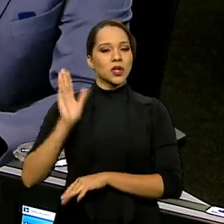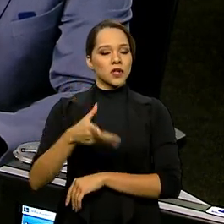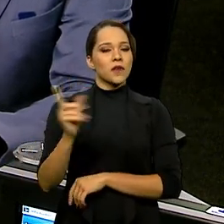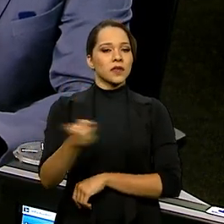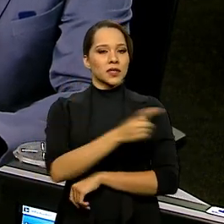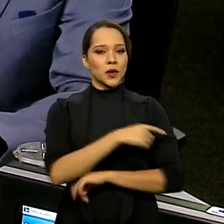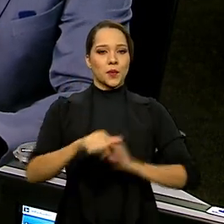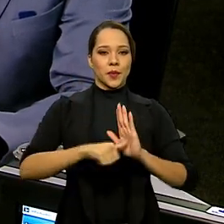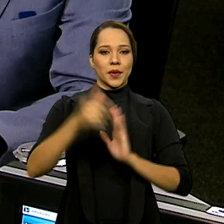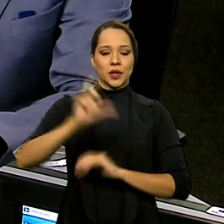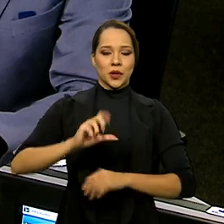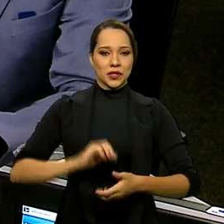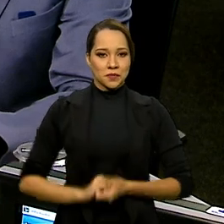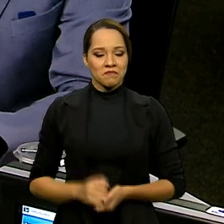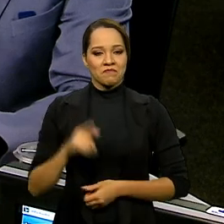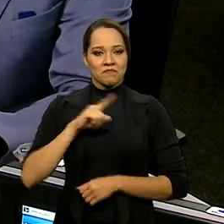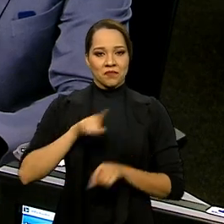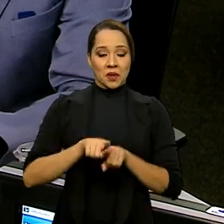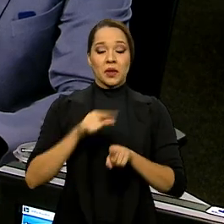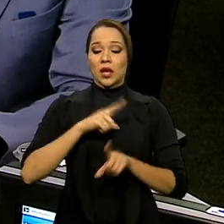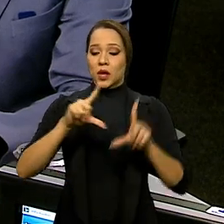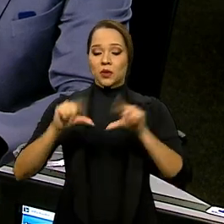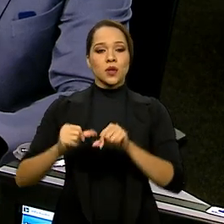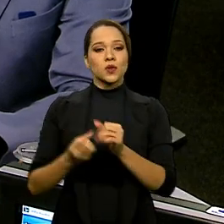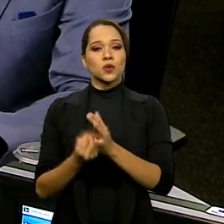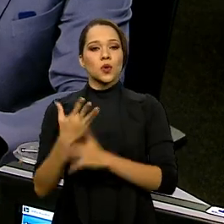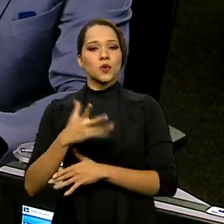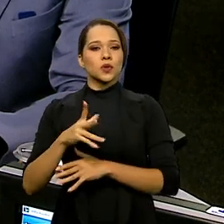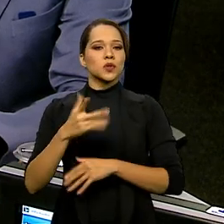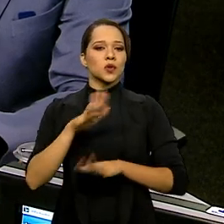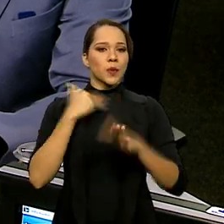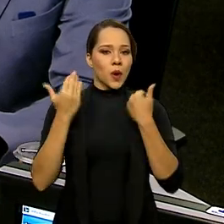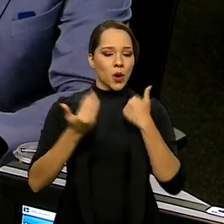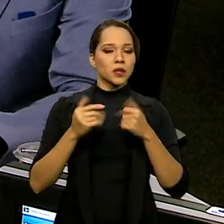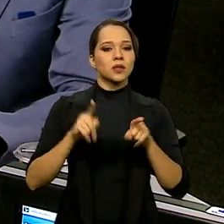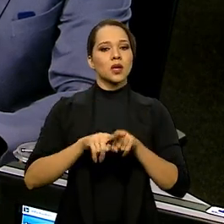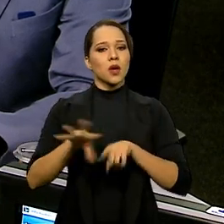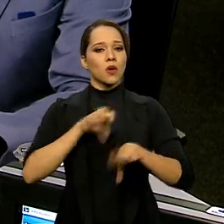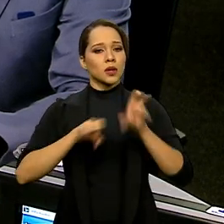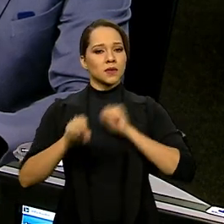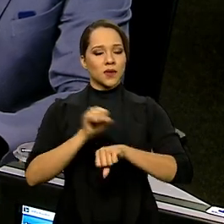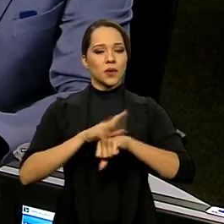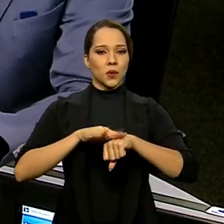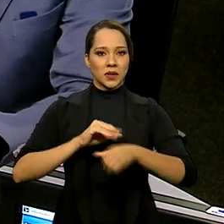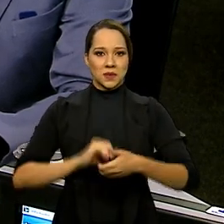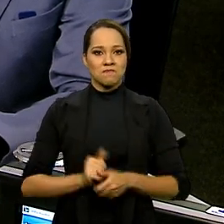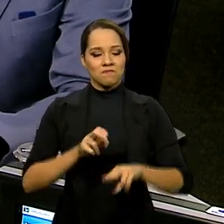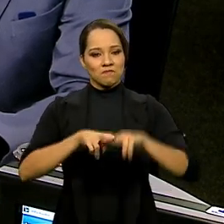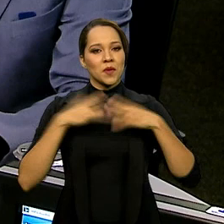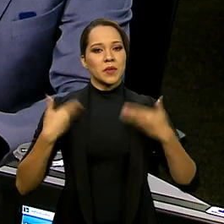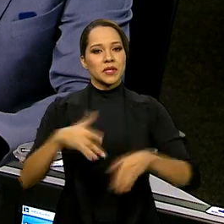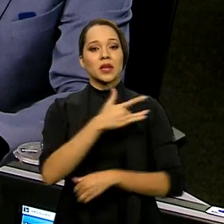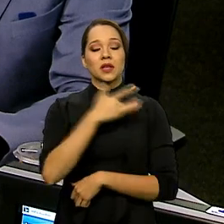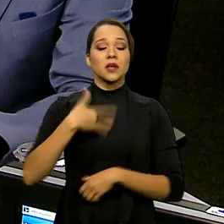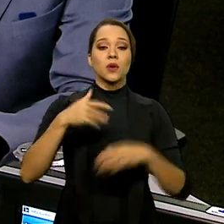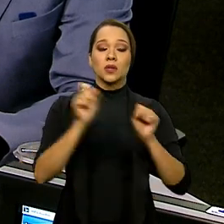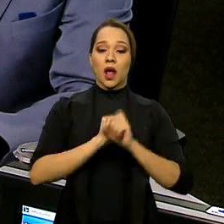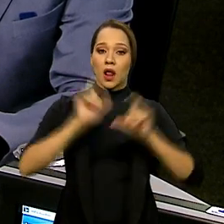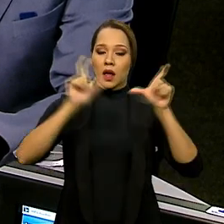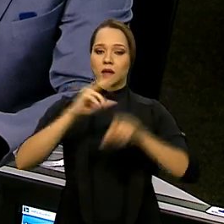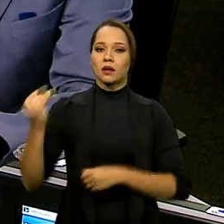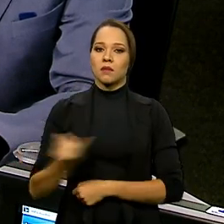imunizada com a primeira dose. E tem redução no número de casos e média móvel de mortes pela doença. Por isso, o Ministério da Saúde alerta